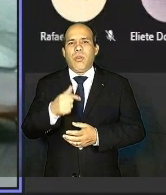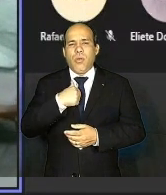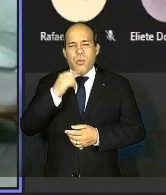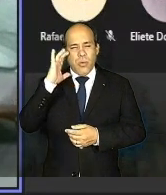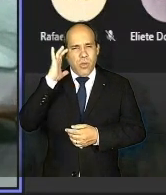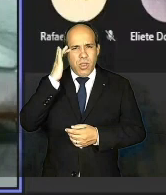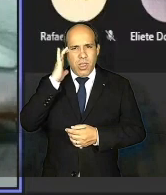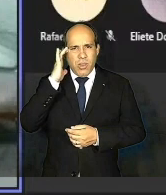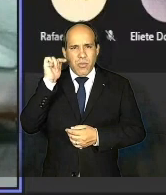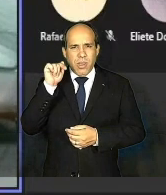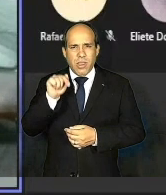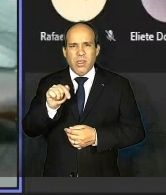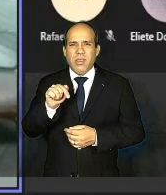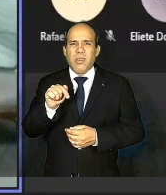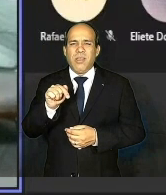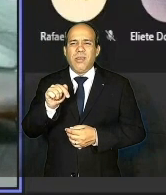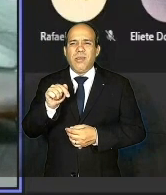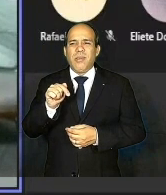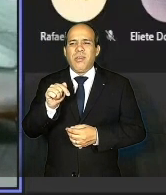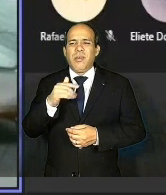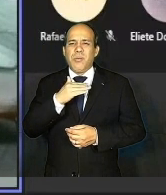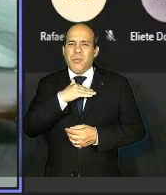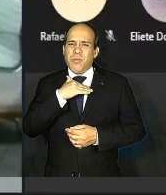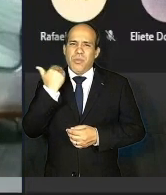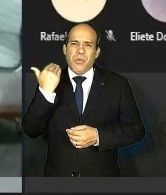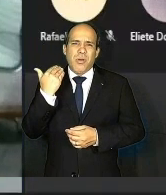mantive. Eu acho que aqui